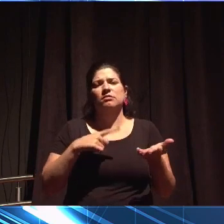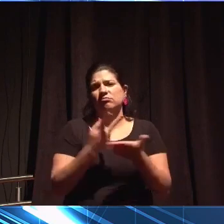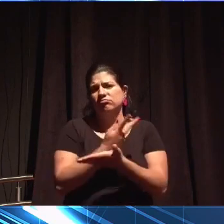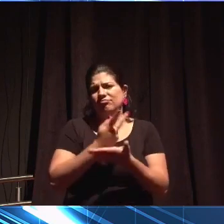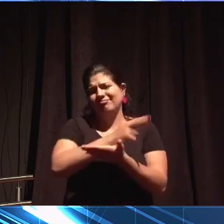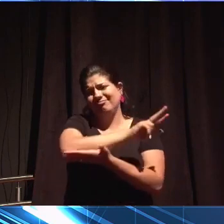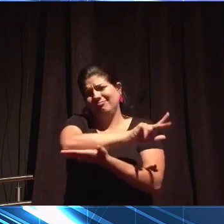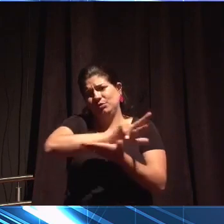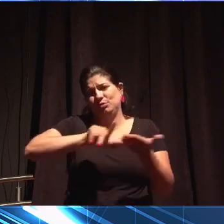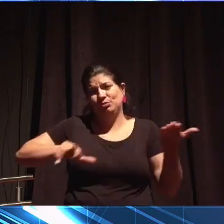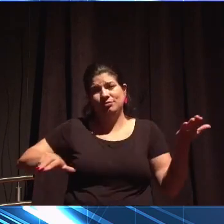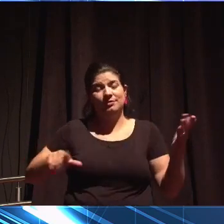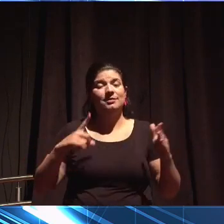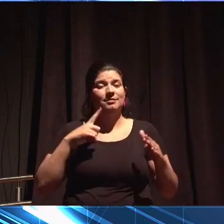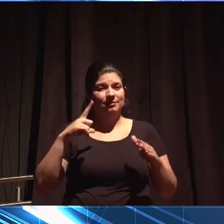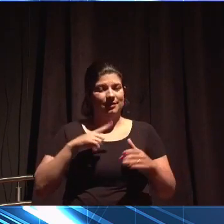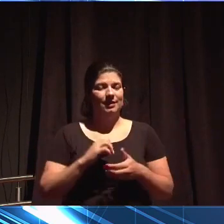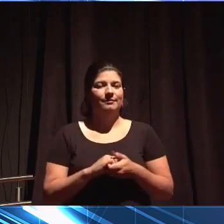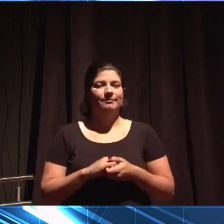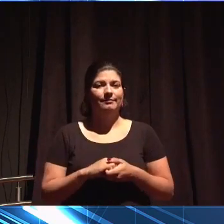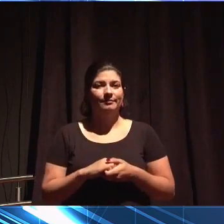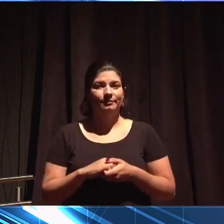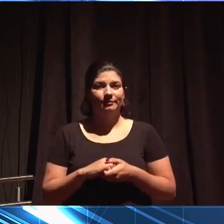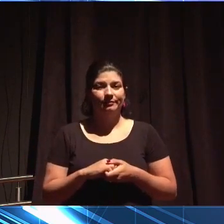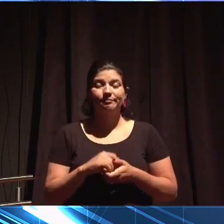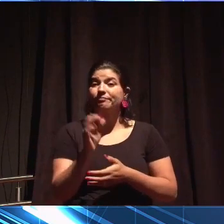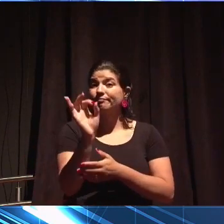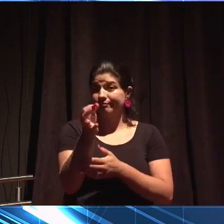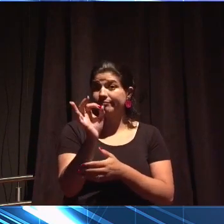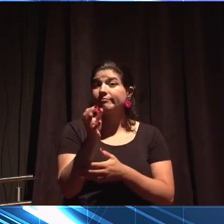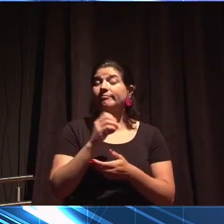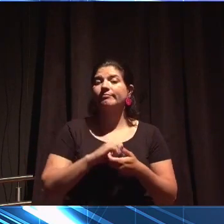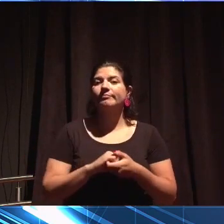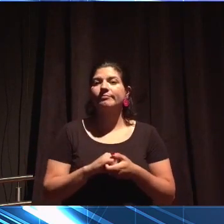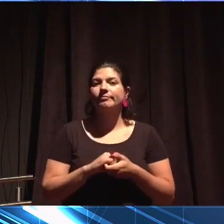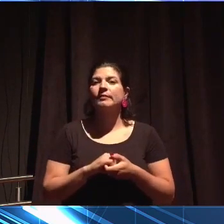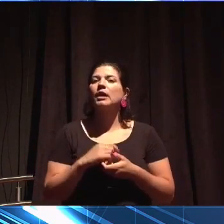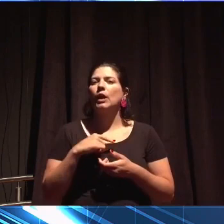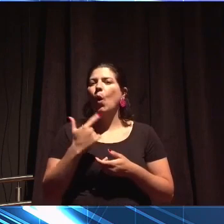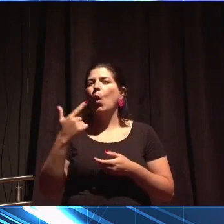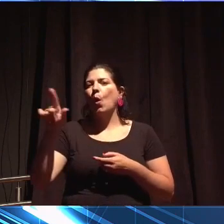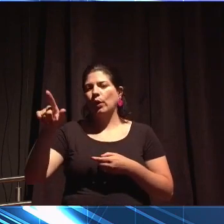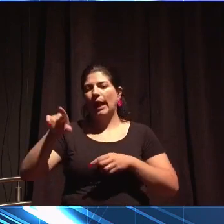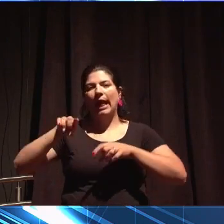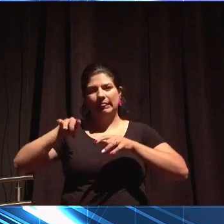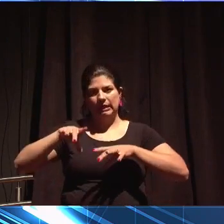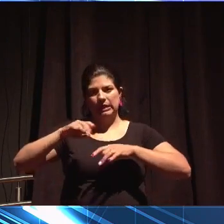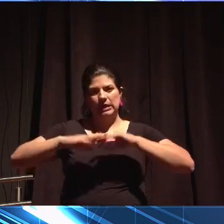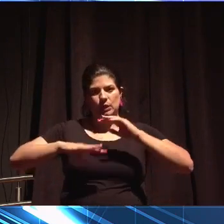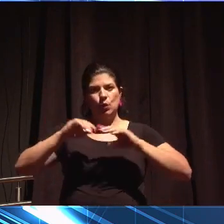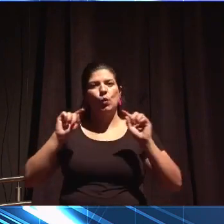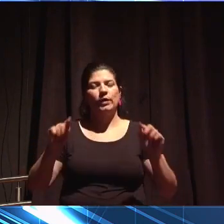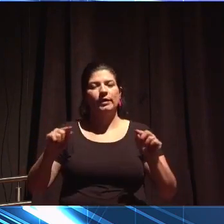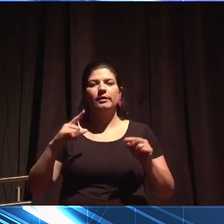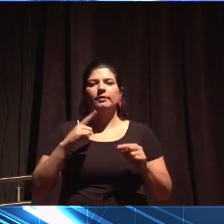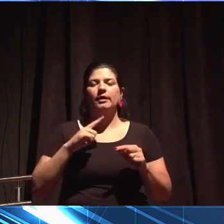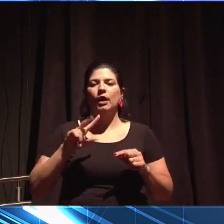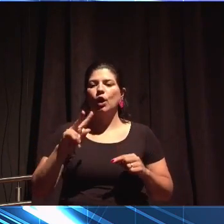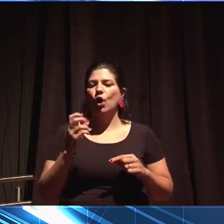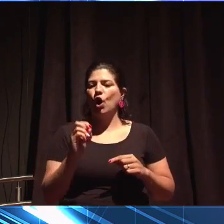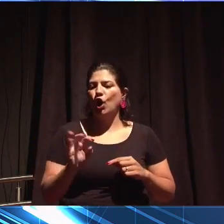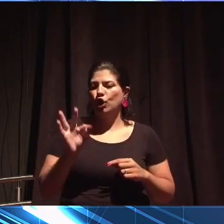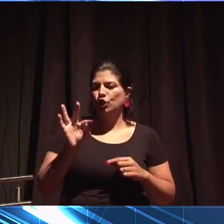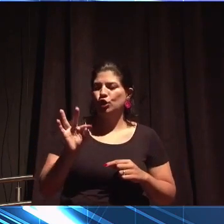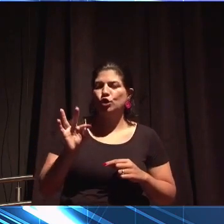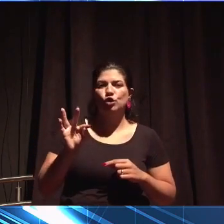e por aí vai. Exatamente. E uma técnica que muitos lugares adotam é fazer um hot warm, né? Que aí